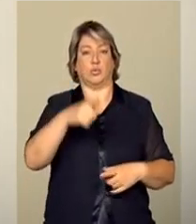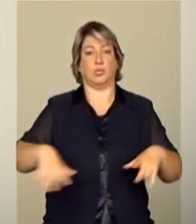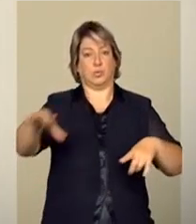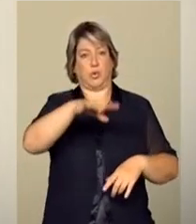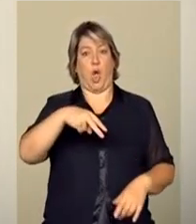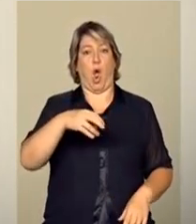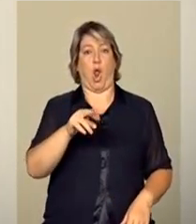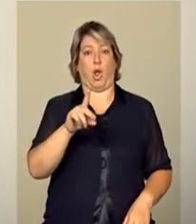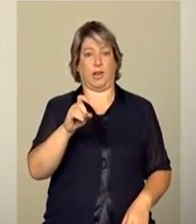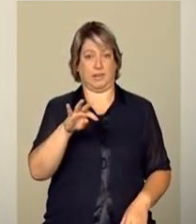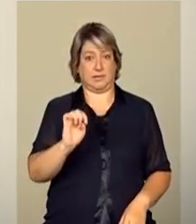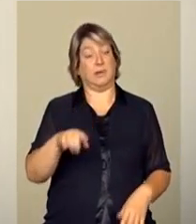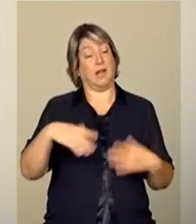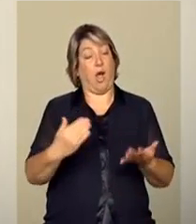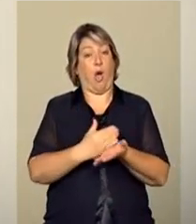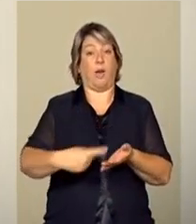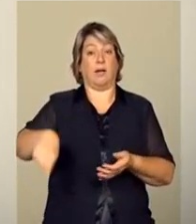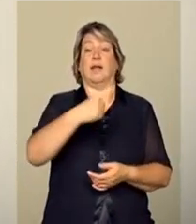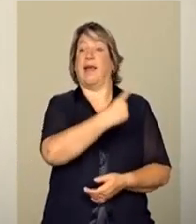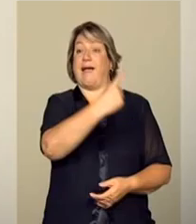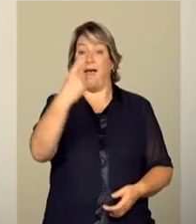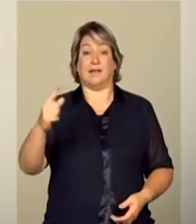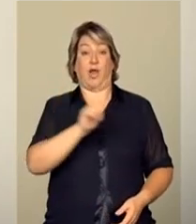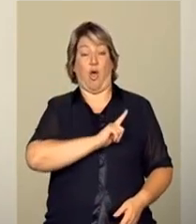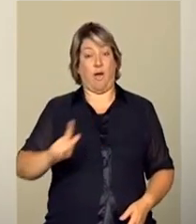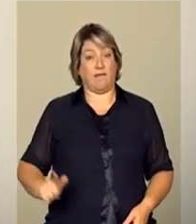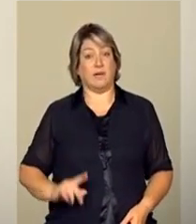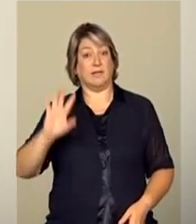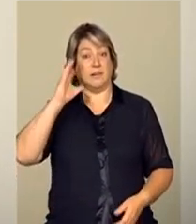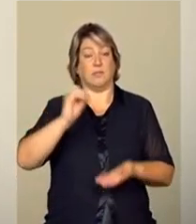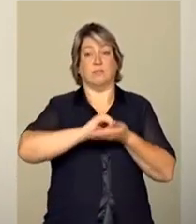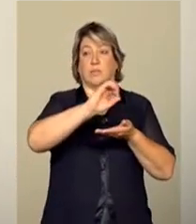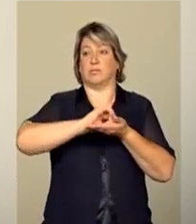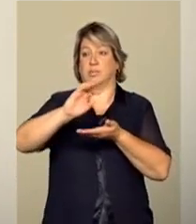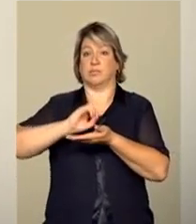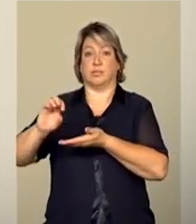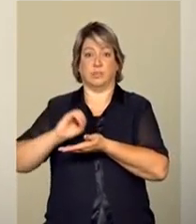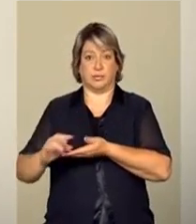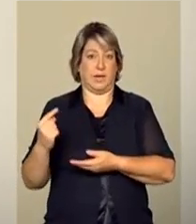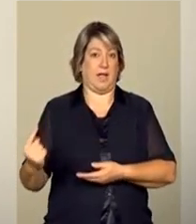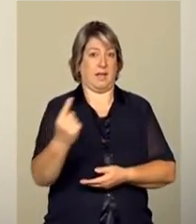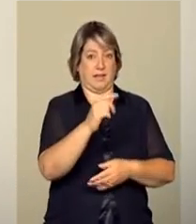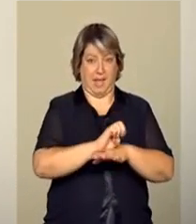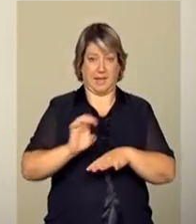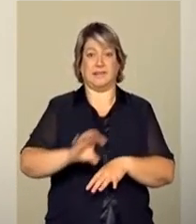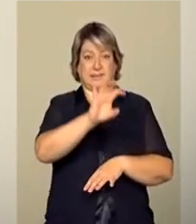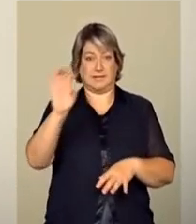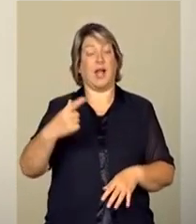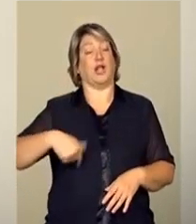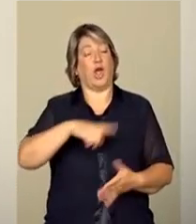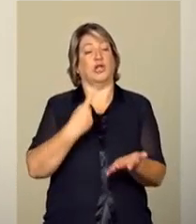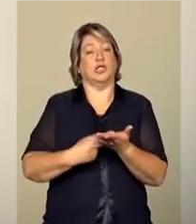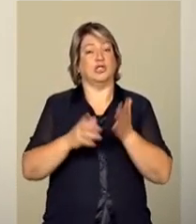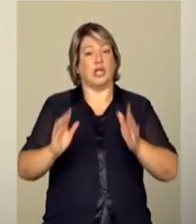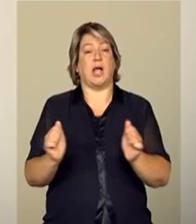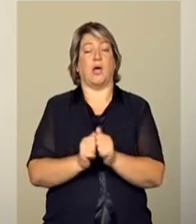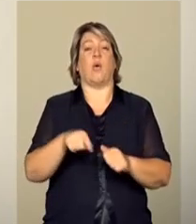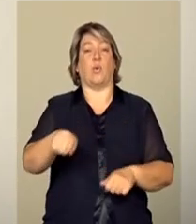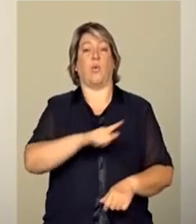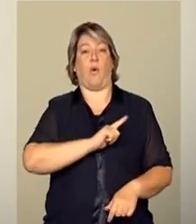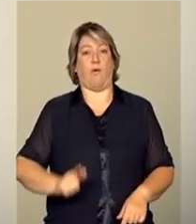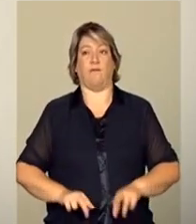partir daí cada Governador se encarrega da distribuição nós combinamos isso com os governadores e